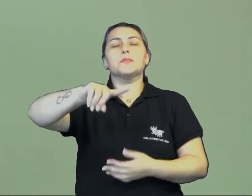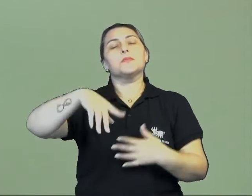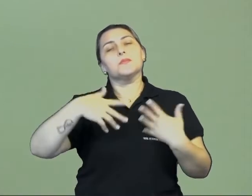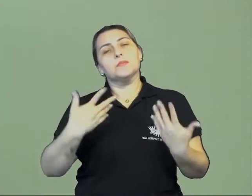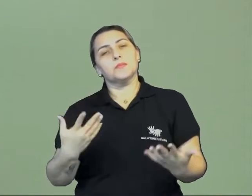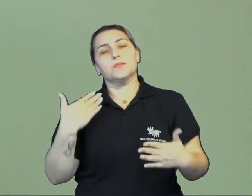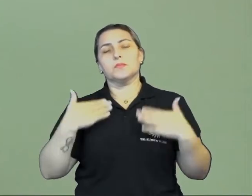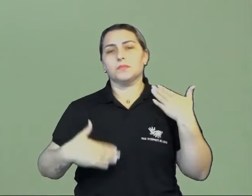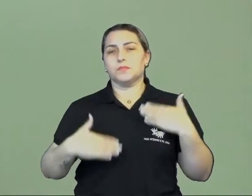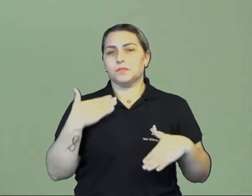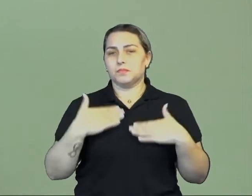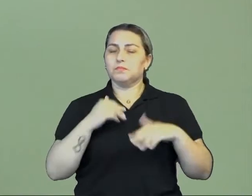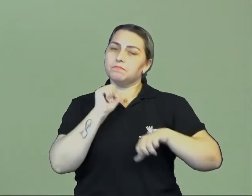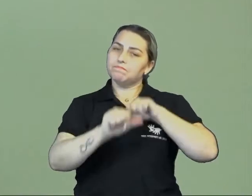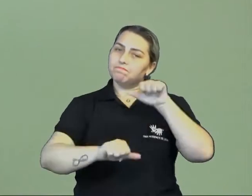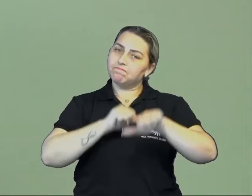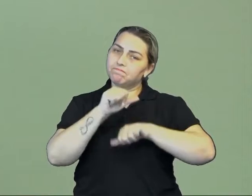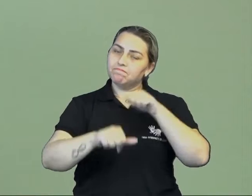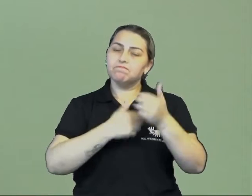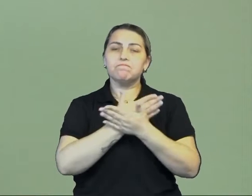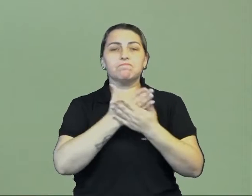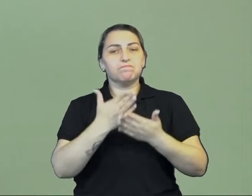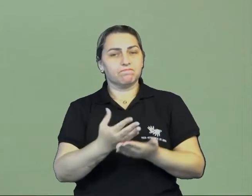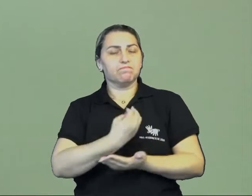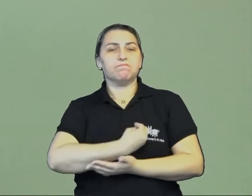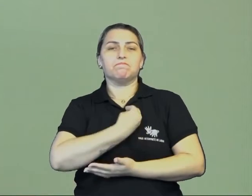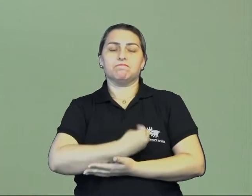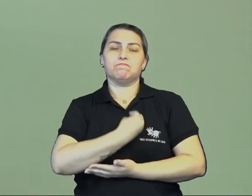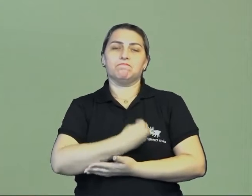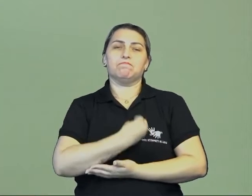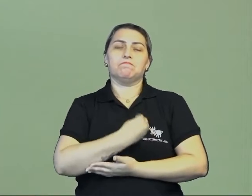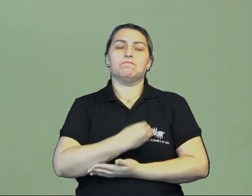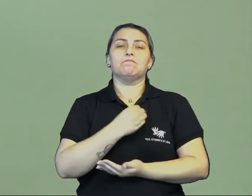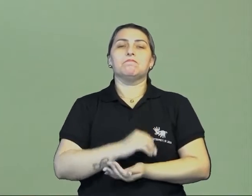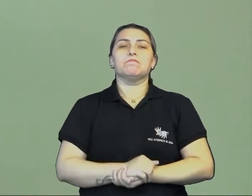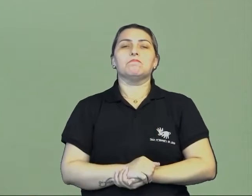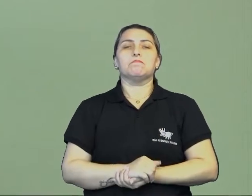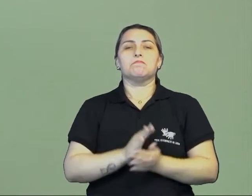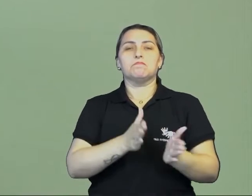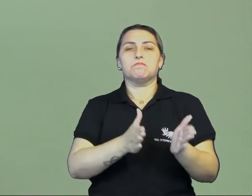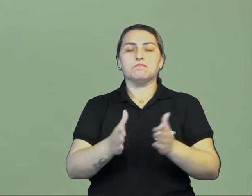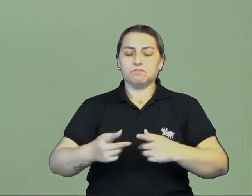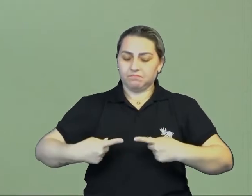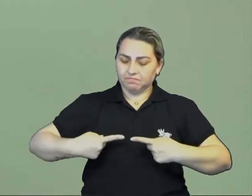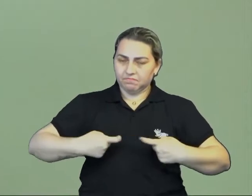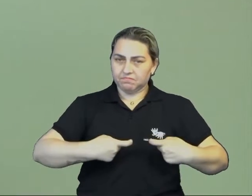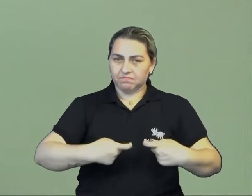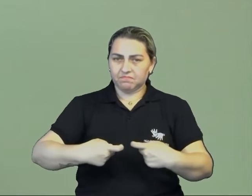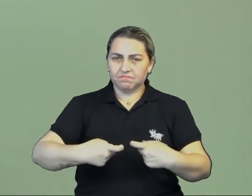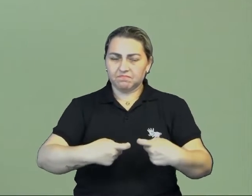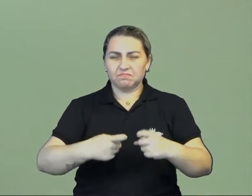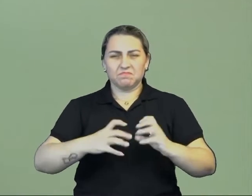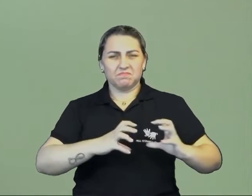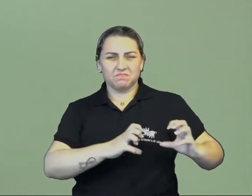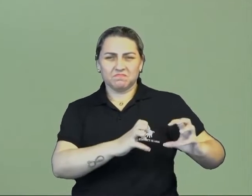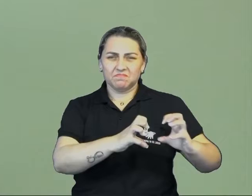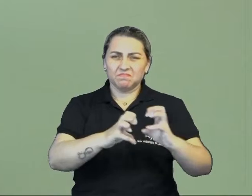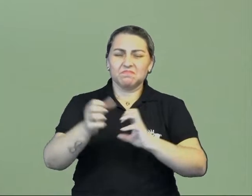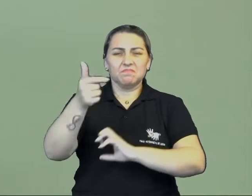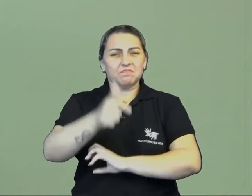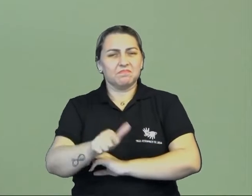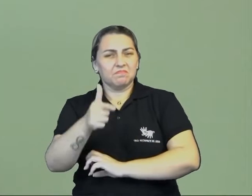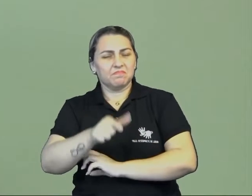nosso corpo foi se moldando. Então inicialmente sobrevivência, passado um pouquinho de períodos de guerra, batalhas